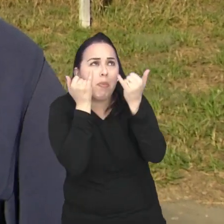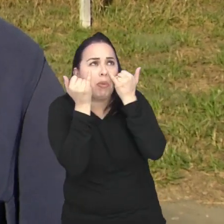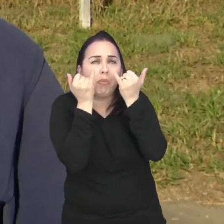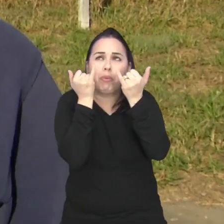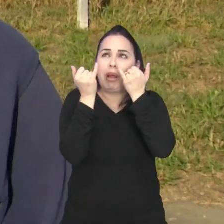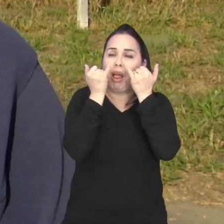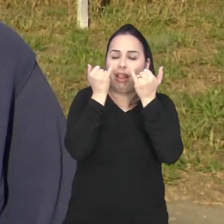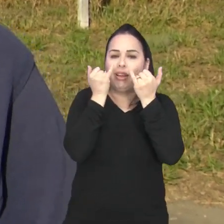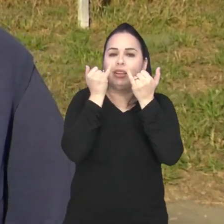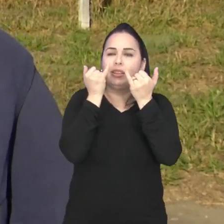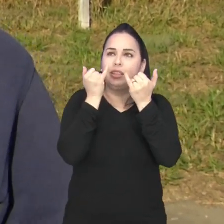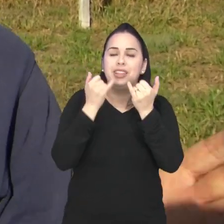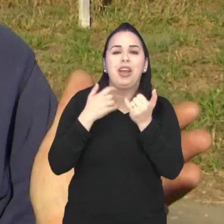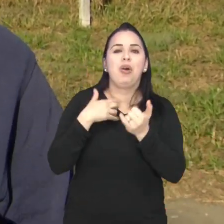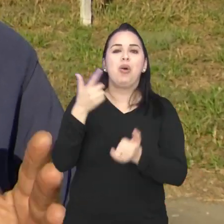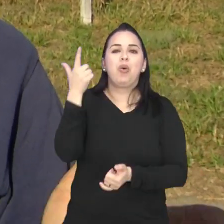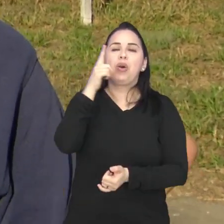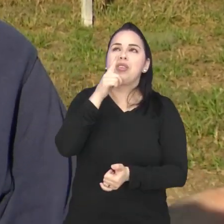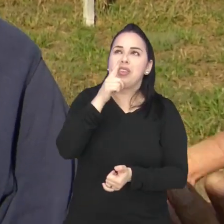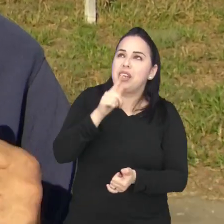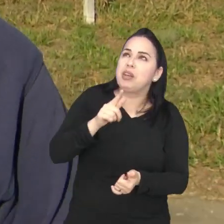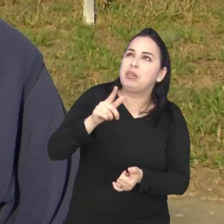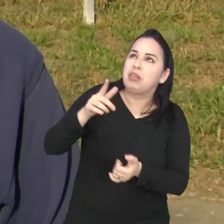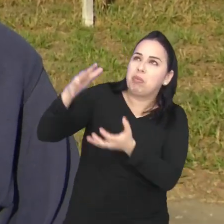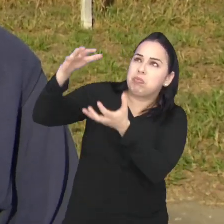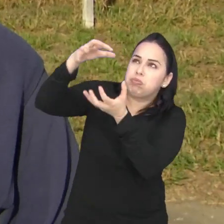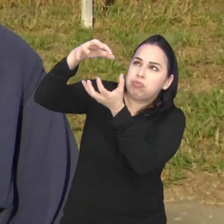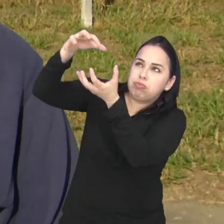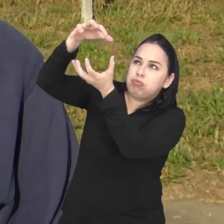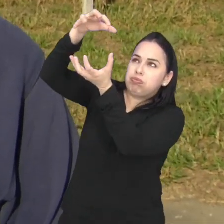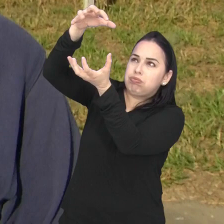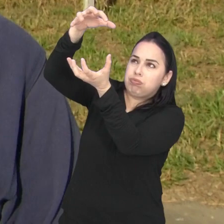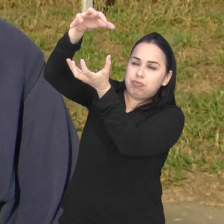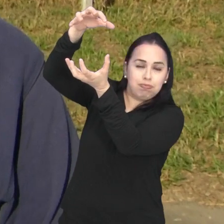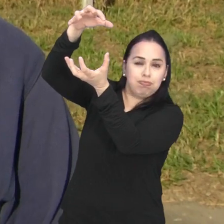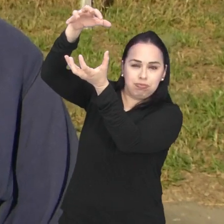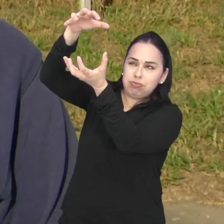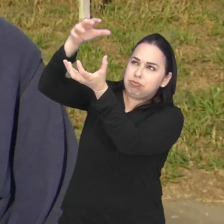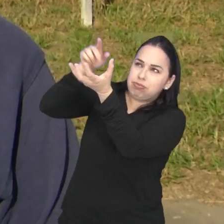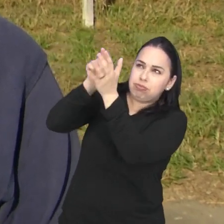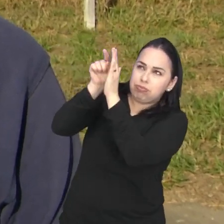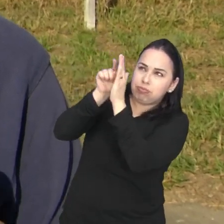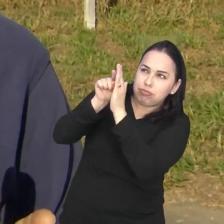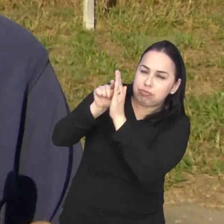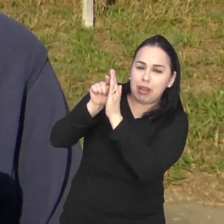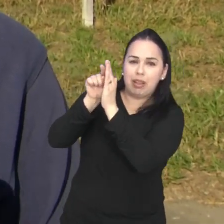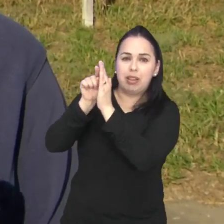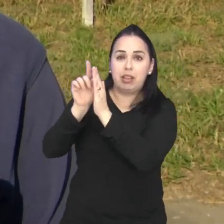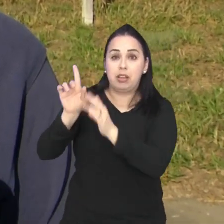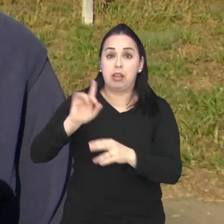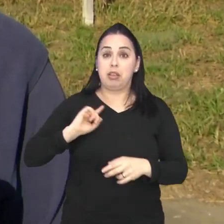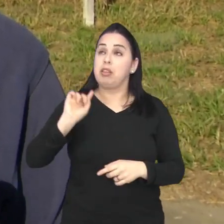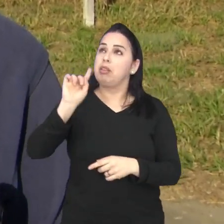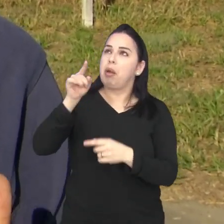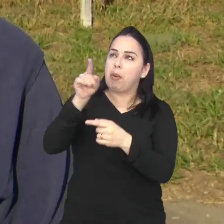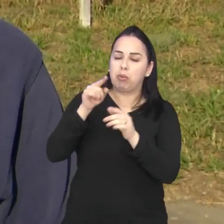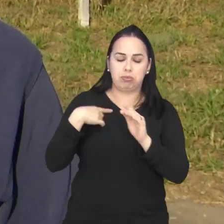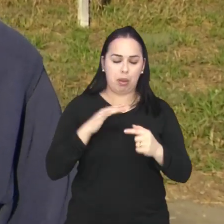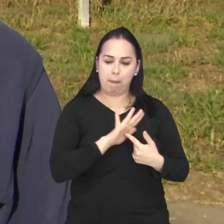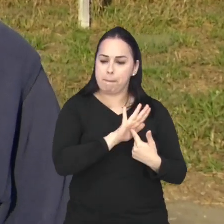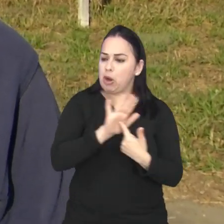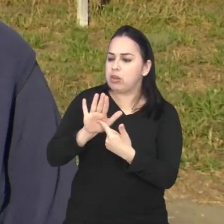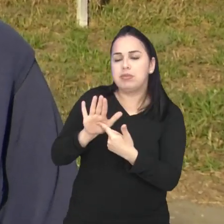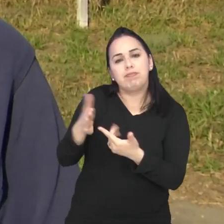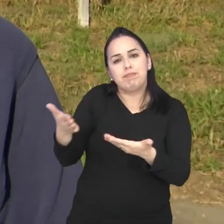o balão, então eu comunico com ele o tempo todo, pego toda a telemetria dele, e aí a gente pode mostrar depois para eles como é que